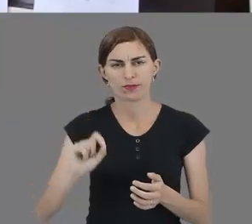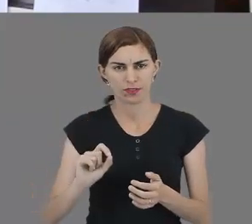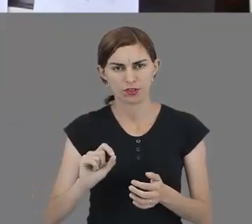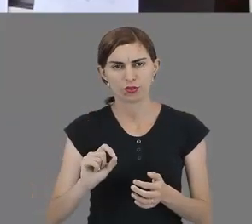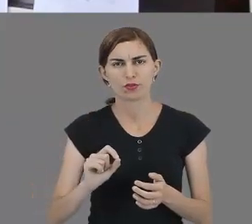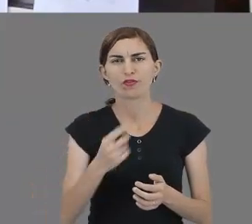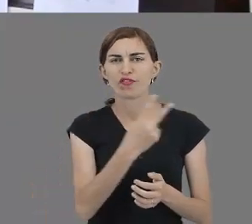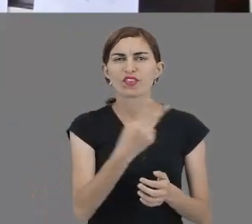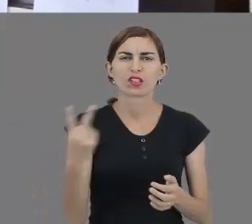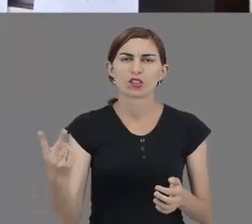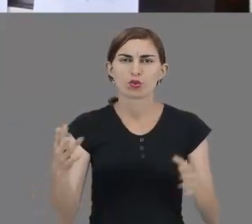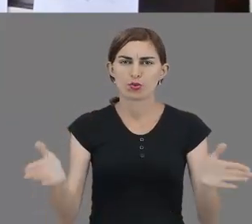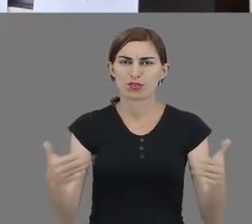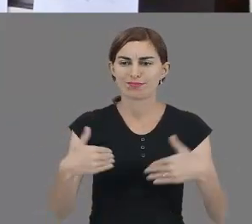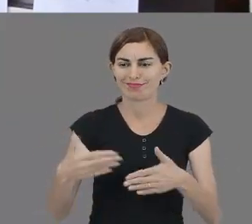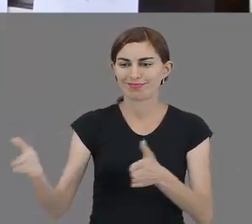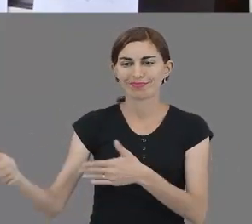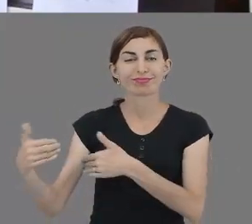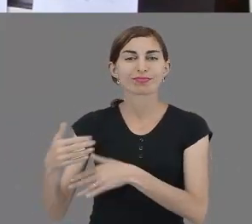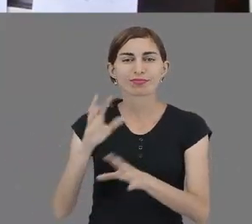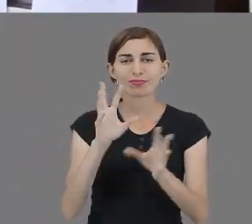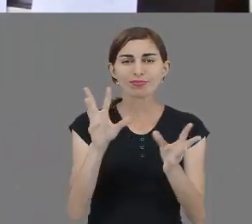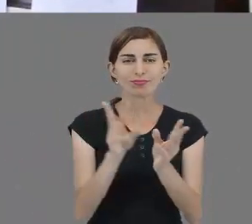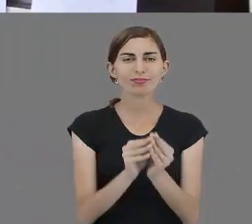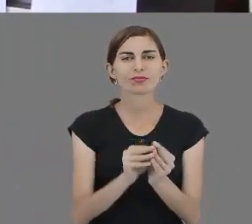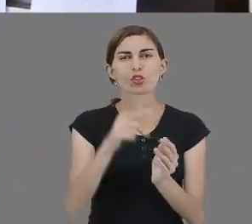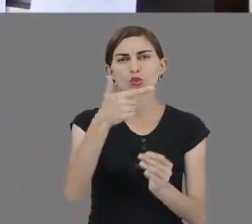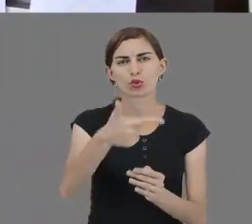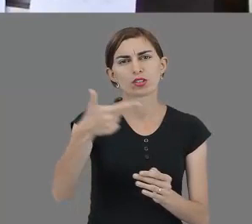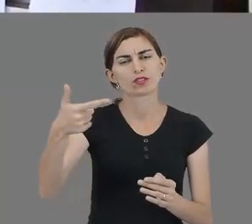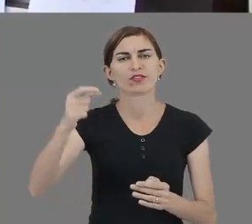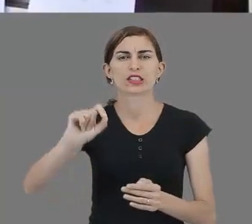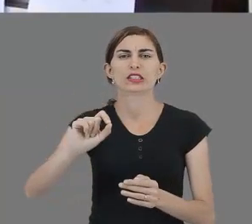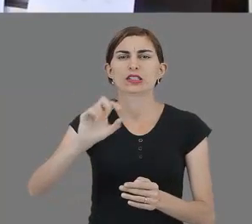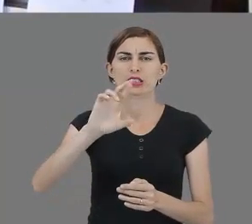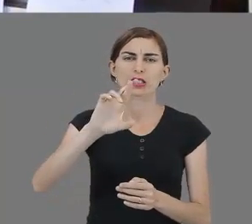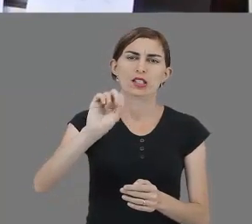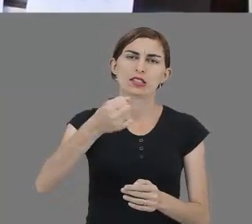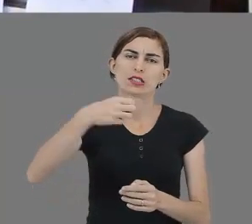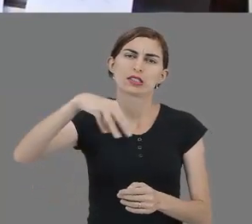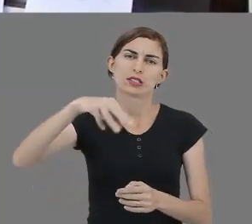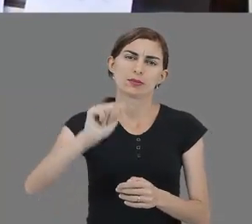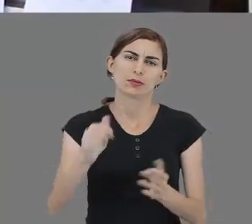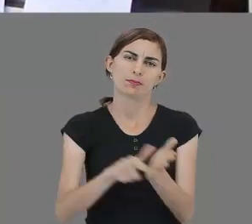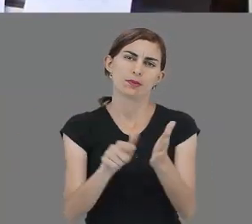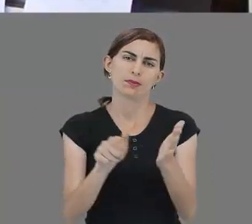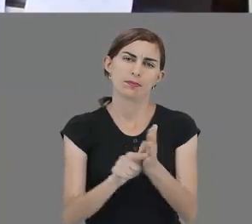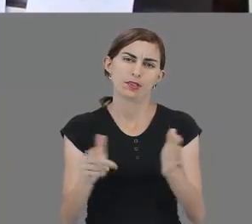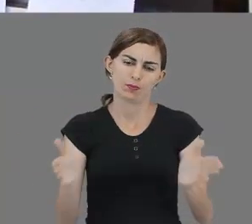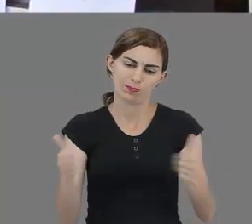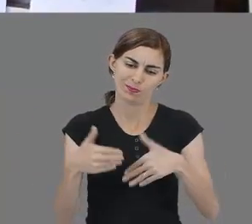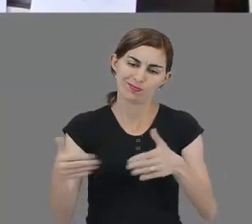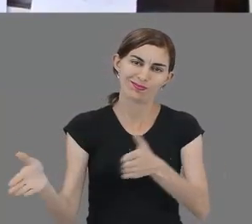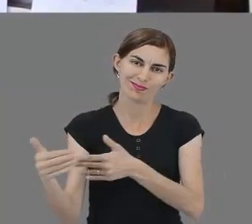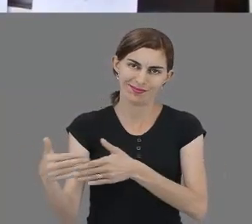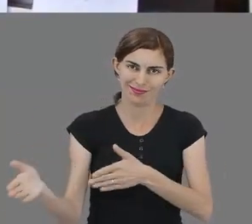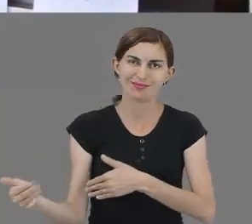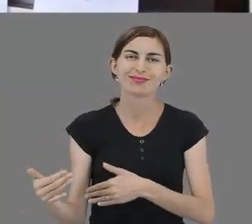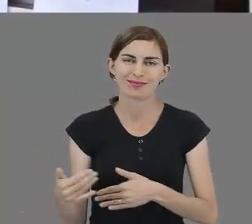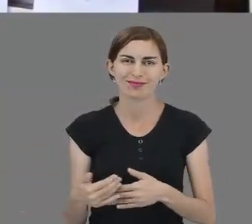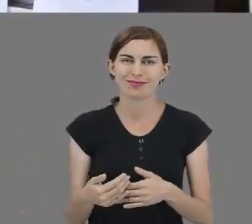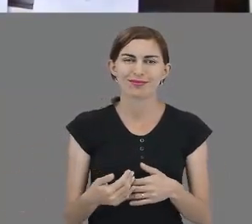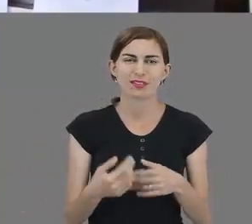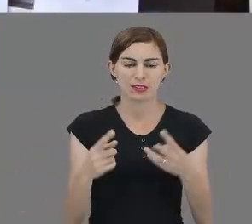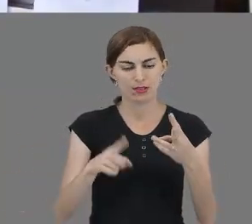eu tenho 22 caixas, então eu concluo que eu tenho 220 resmas. Então está ok essa parte do